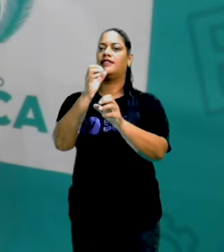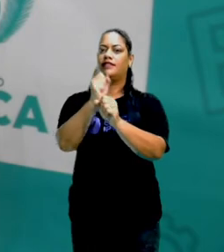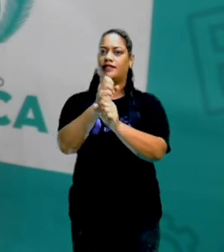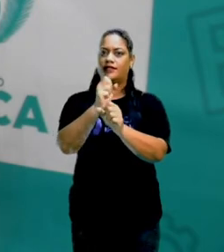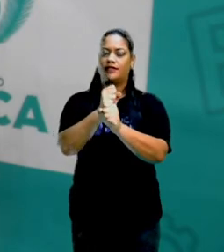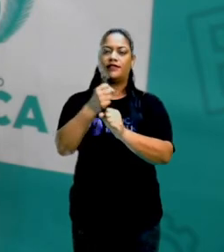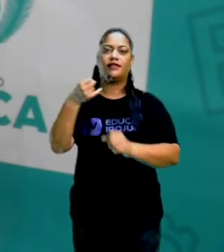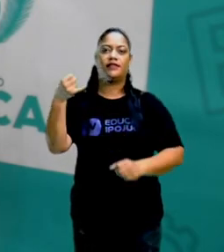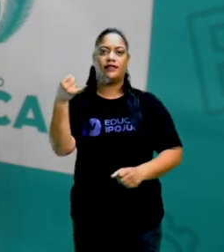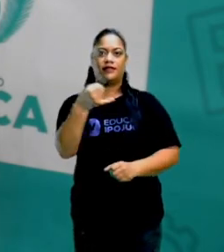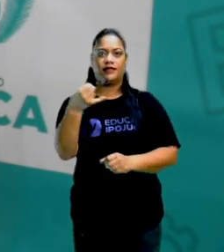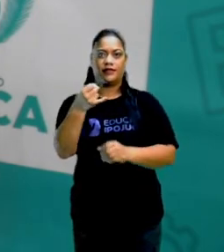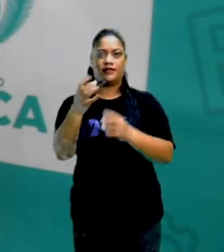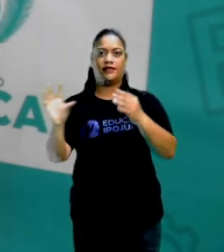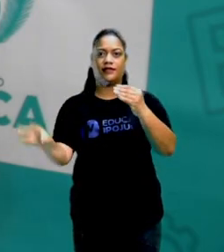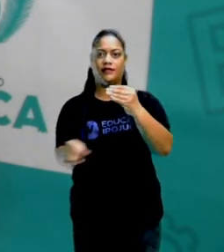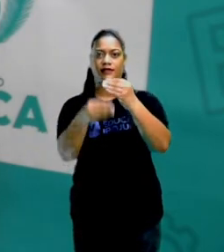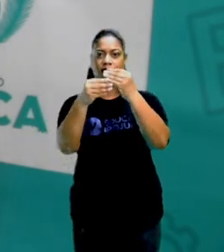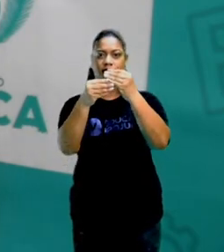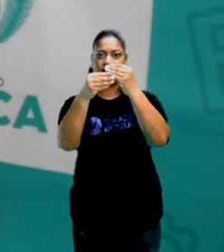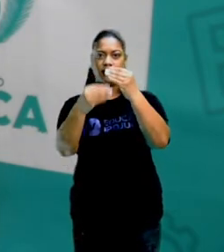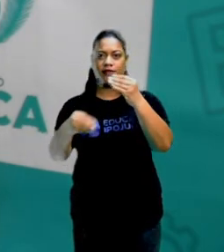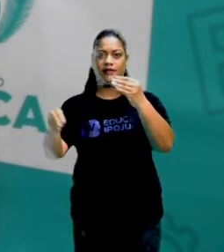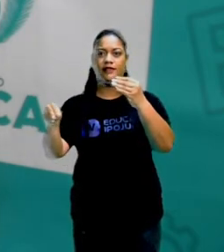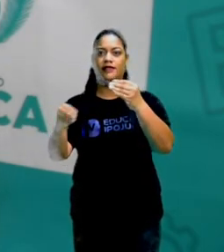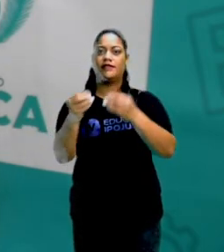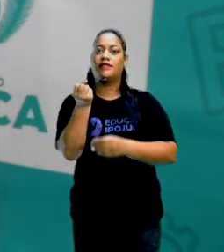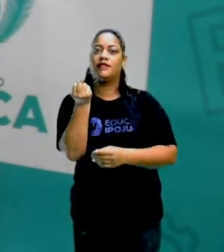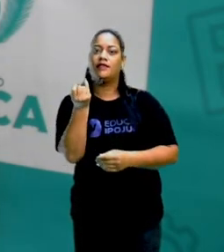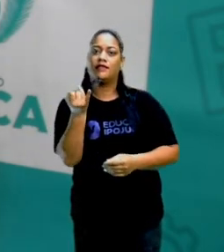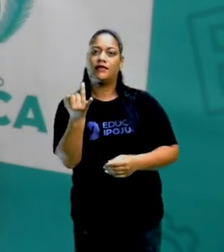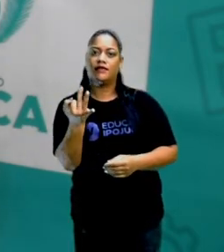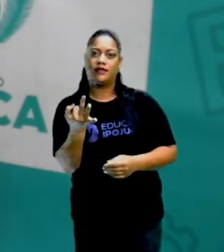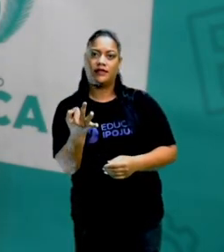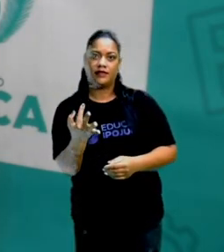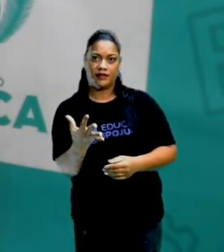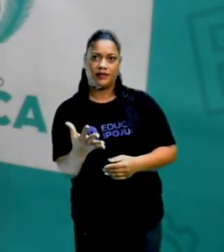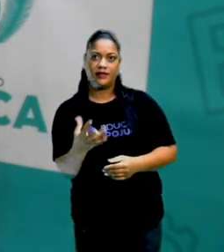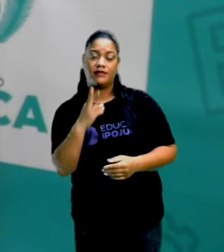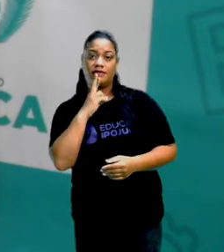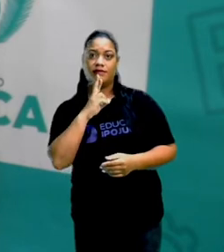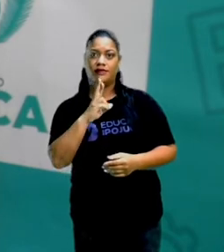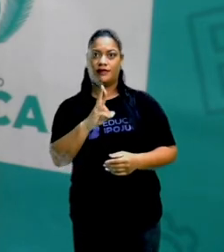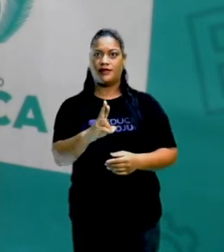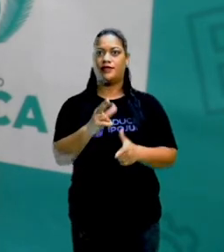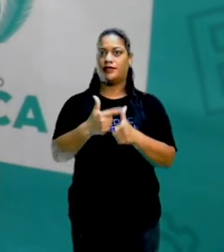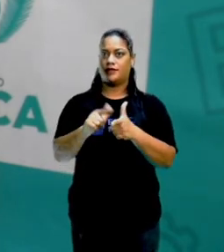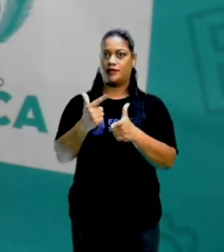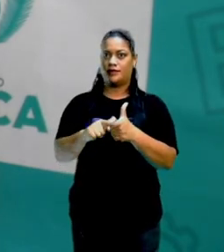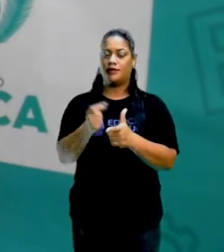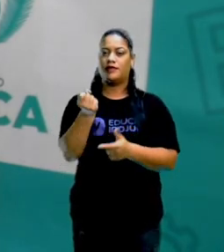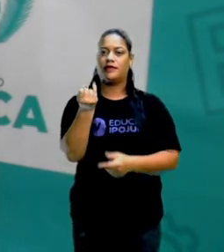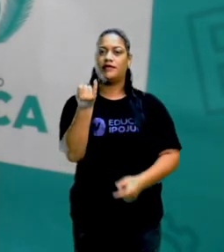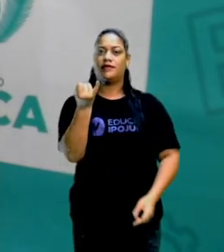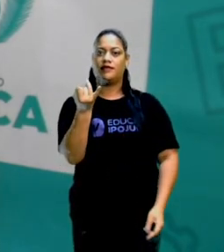subtração, compor, decompor, quantidades, resolver problemas e contagem.